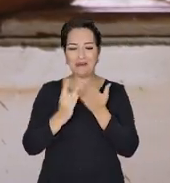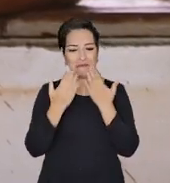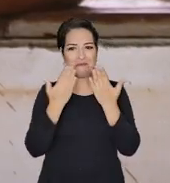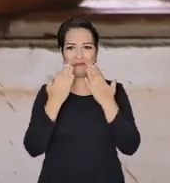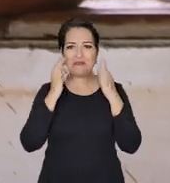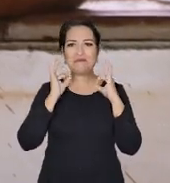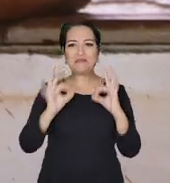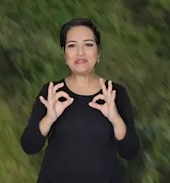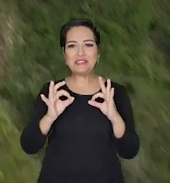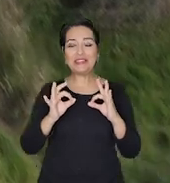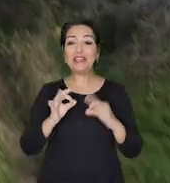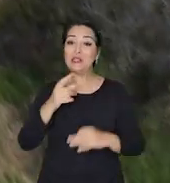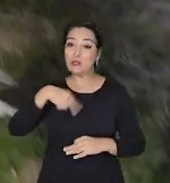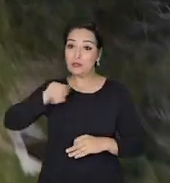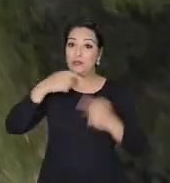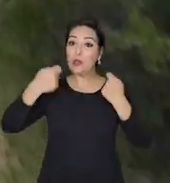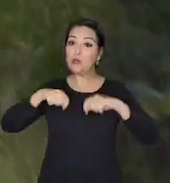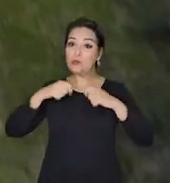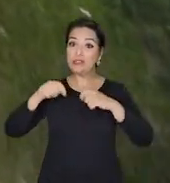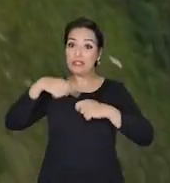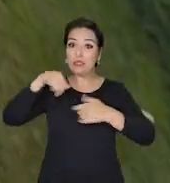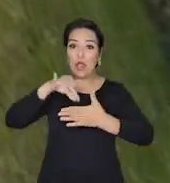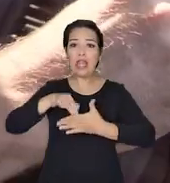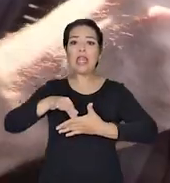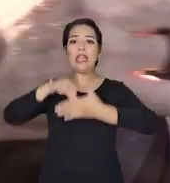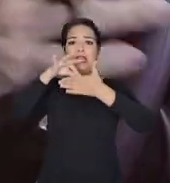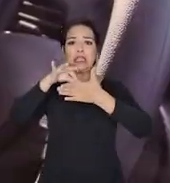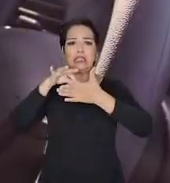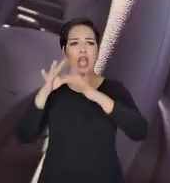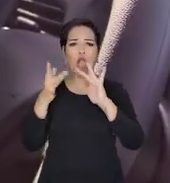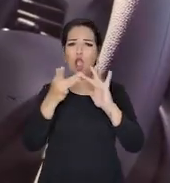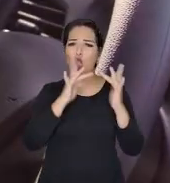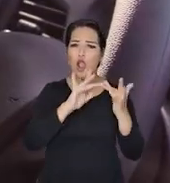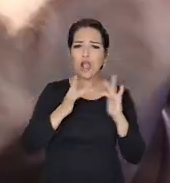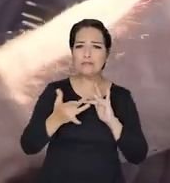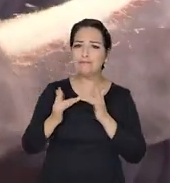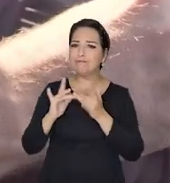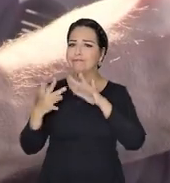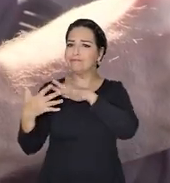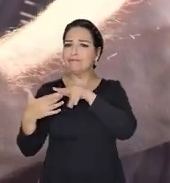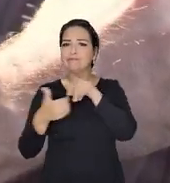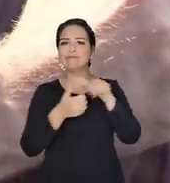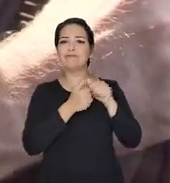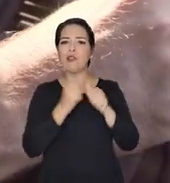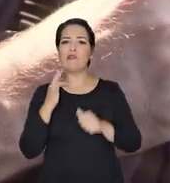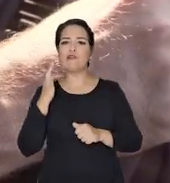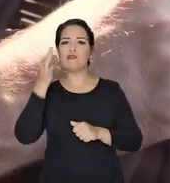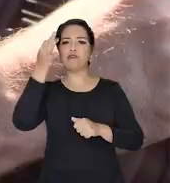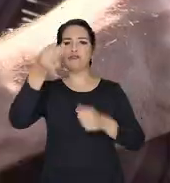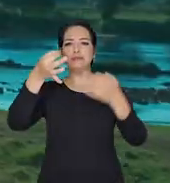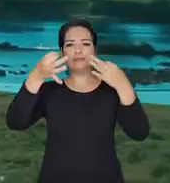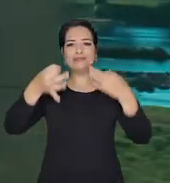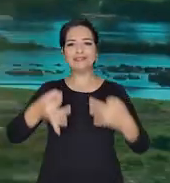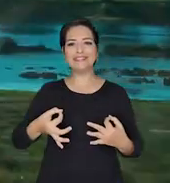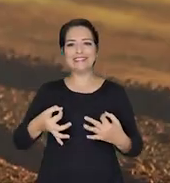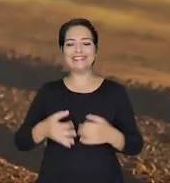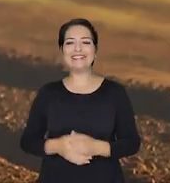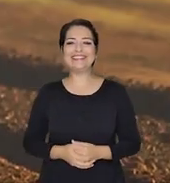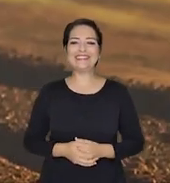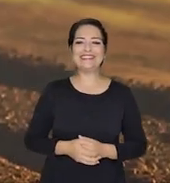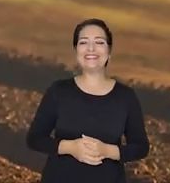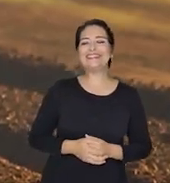curva. A gente precisa recuperar nossa liderança, reconectar com o mundo e reencontrar nosso futuro. O nosso